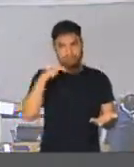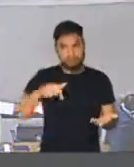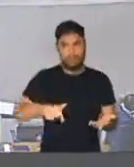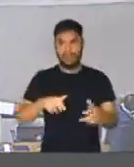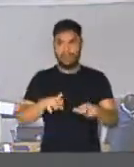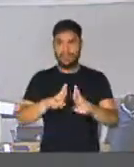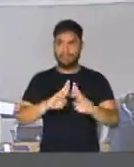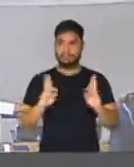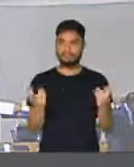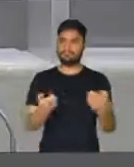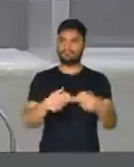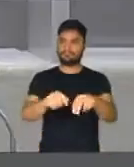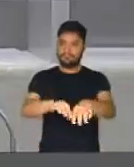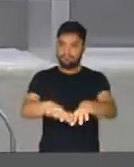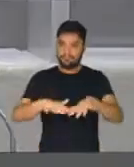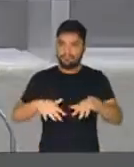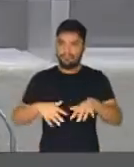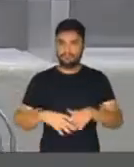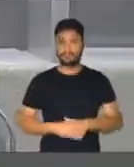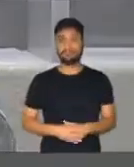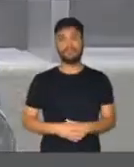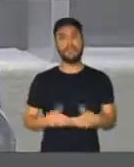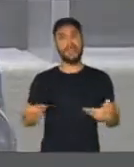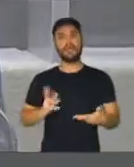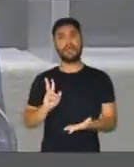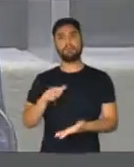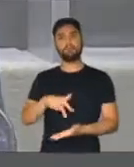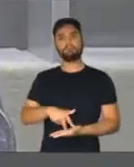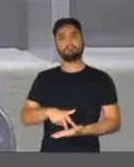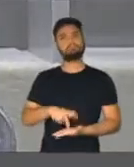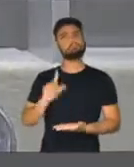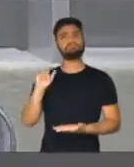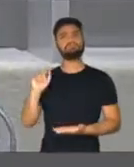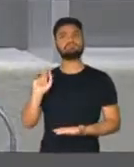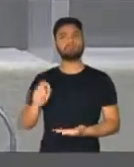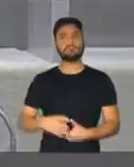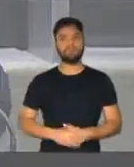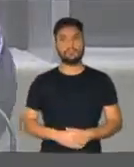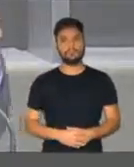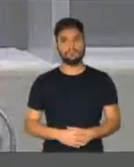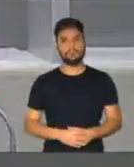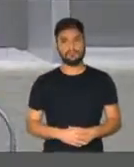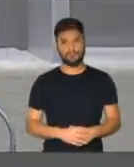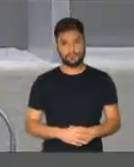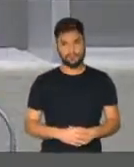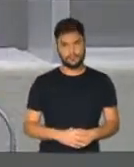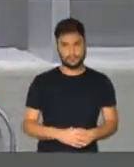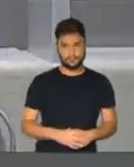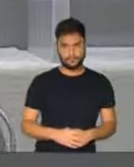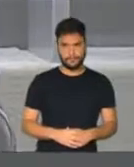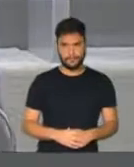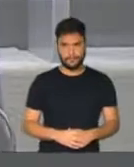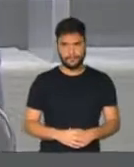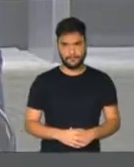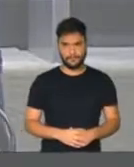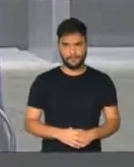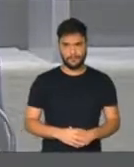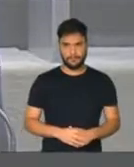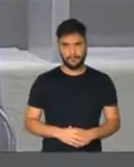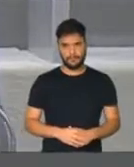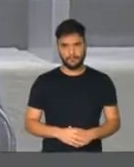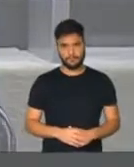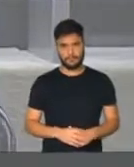esta sessão, venho a essa tribuna para desagravar